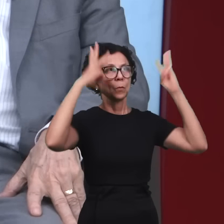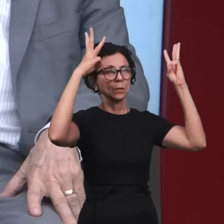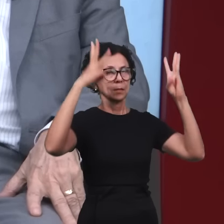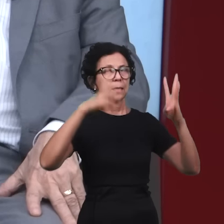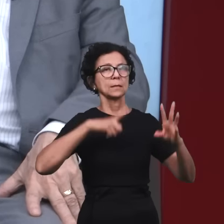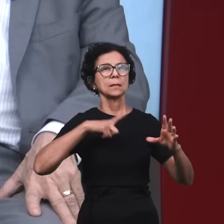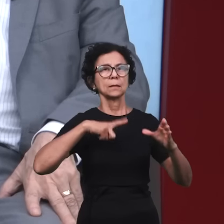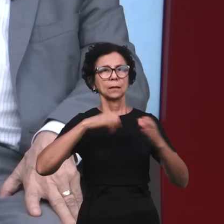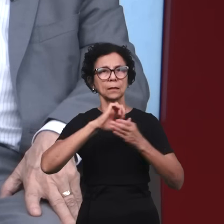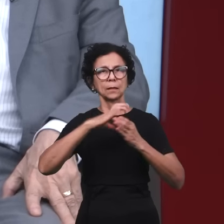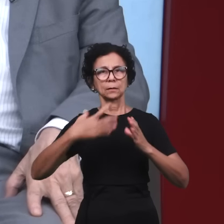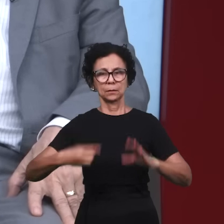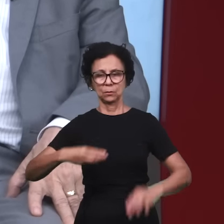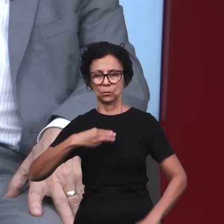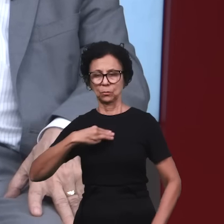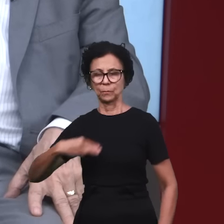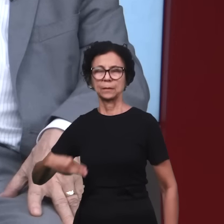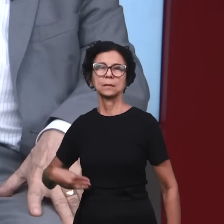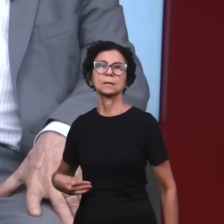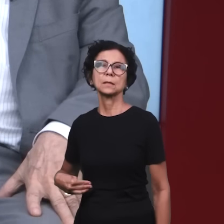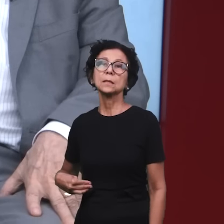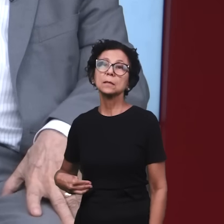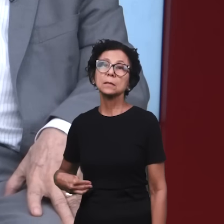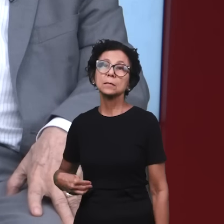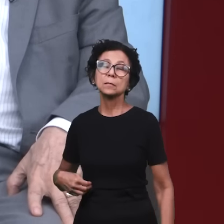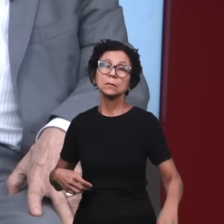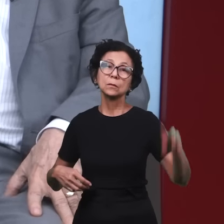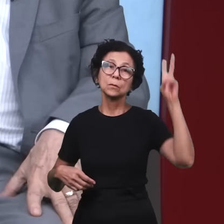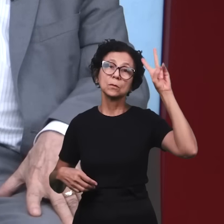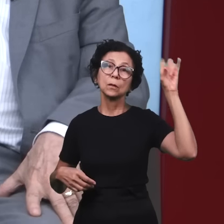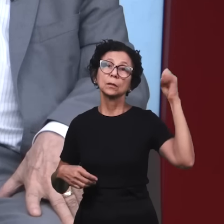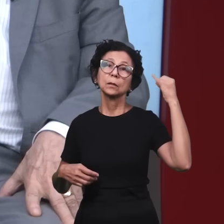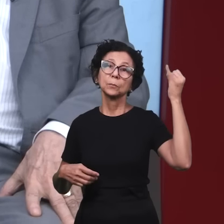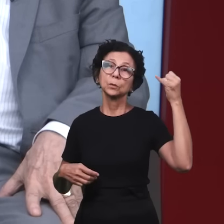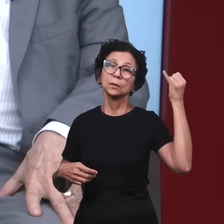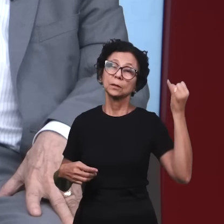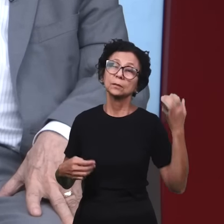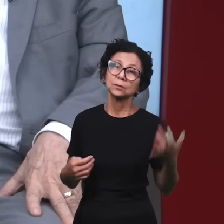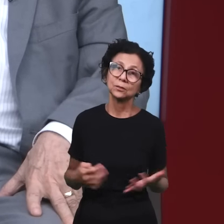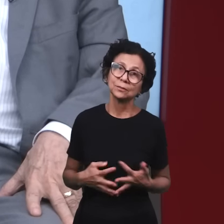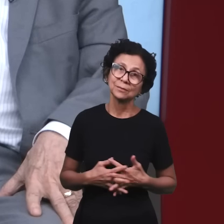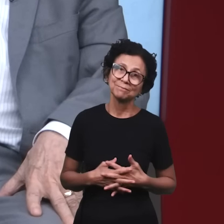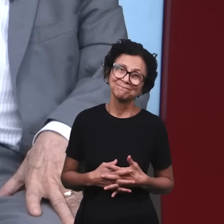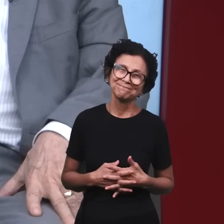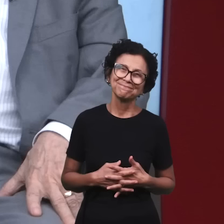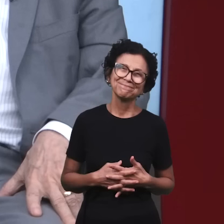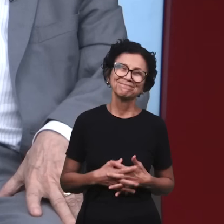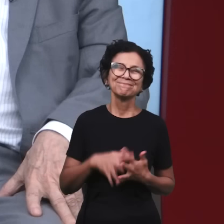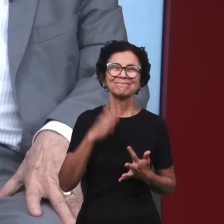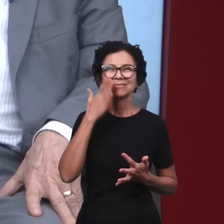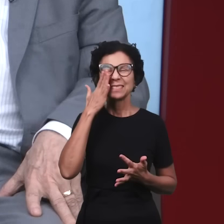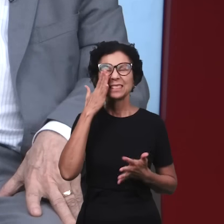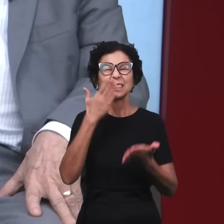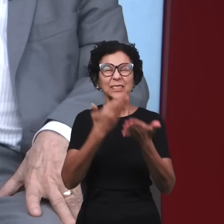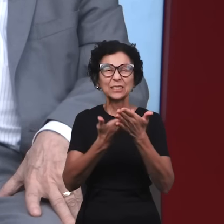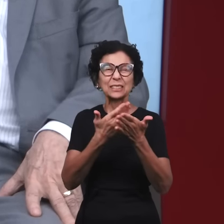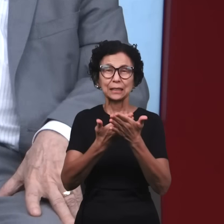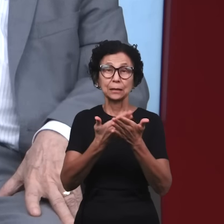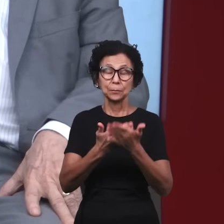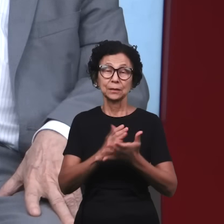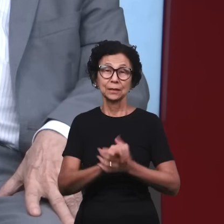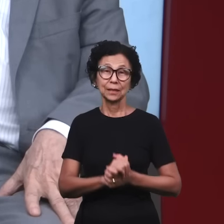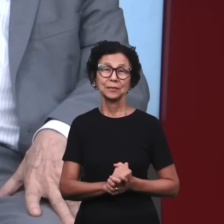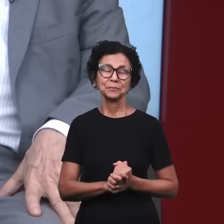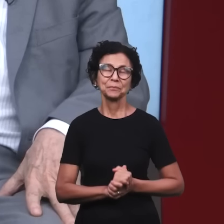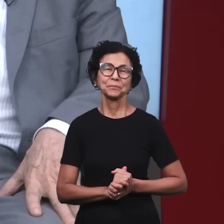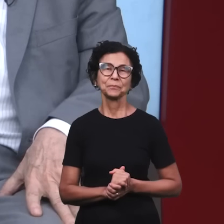sua história é tão importante que nós já dedicamos uma parte sobre ele, já falamos sobre ele.